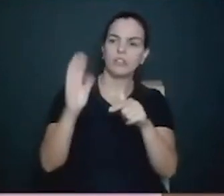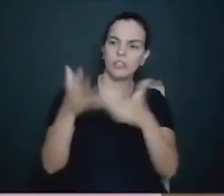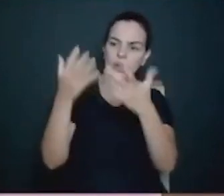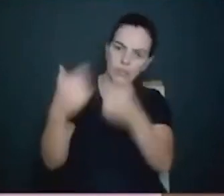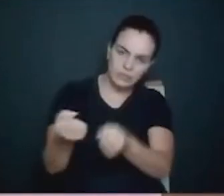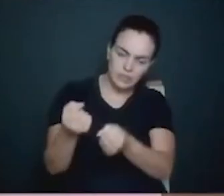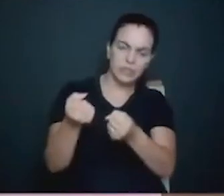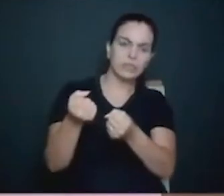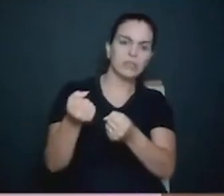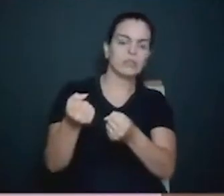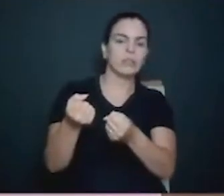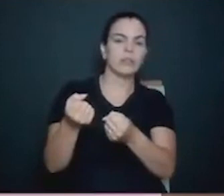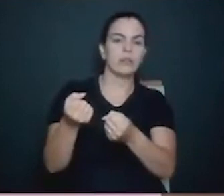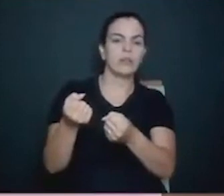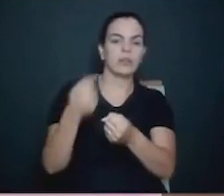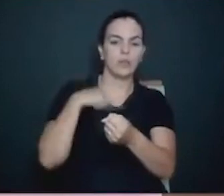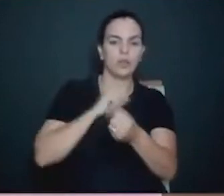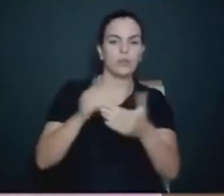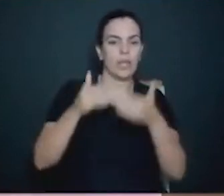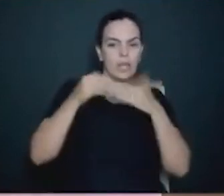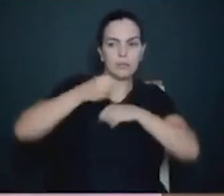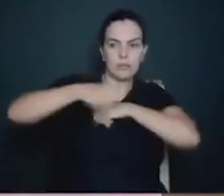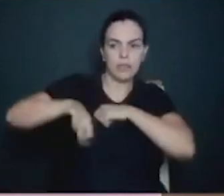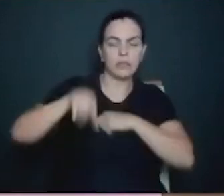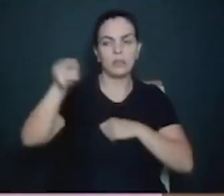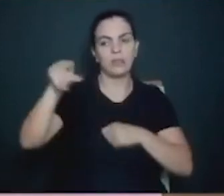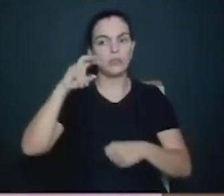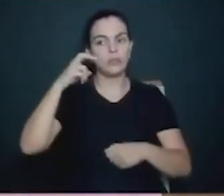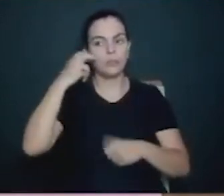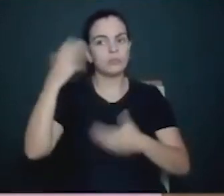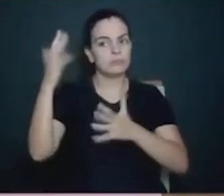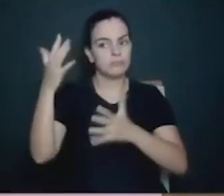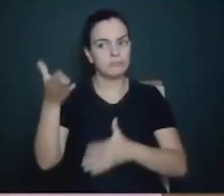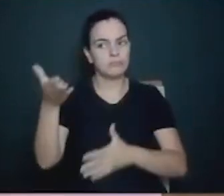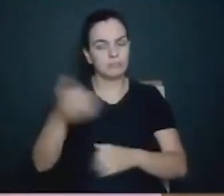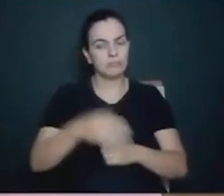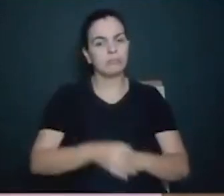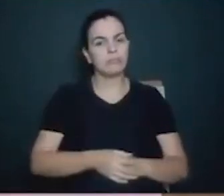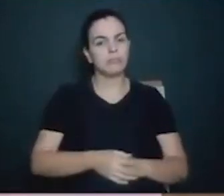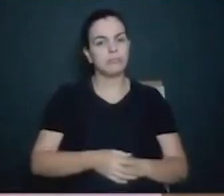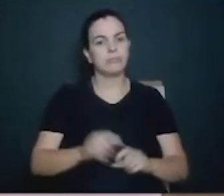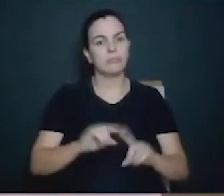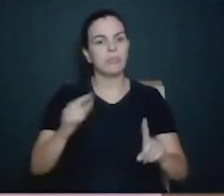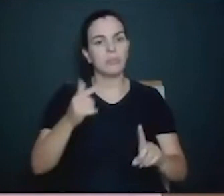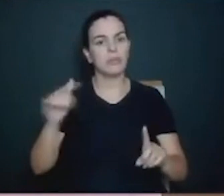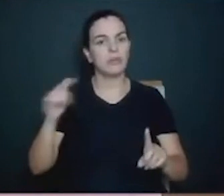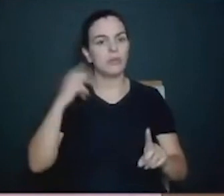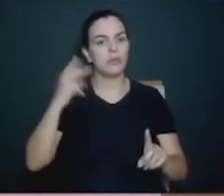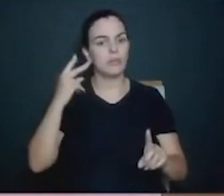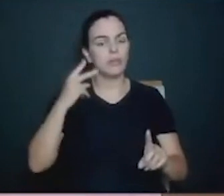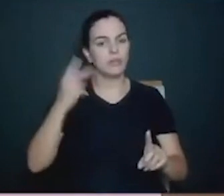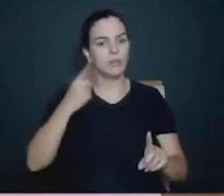as respostas, no qual eu parabenizo o vereador João por isso, mas os demais vereadores dessa casa, todos nós precisamos